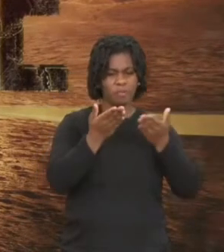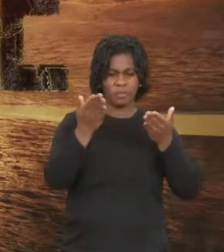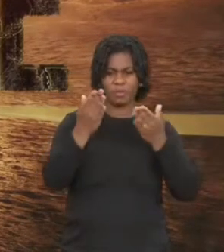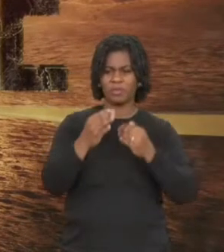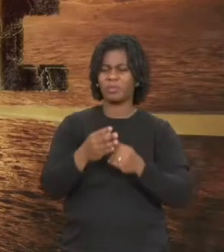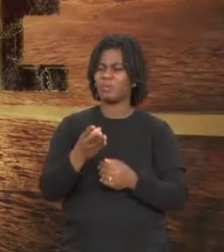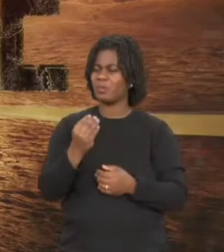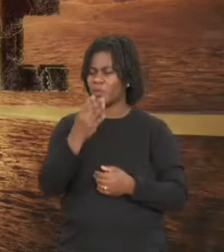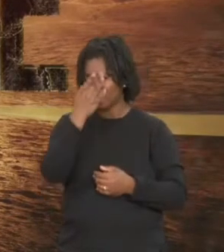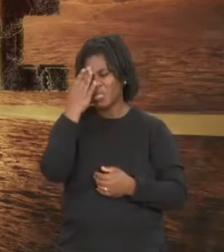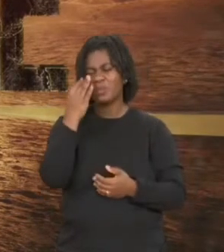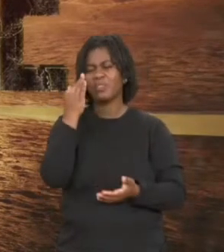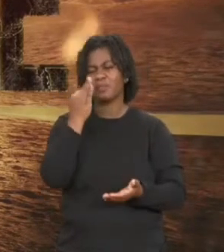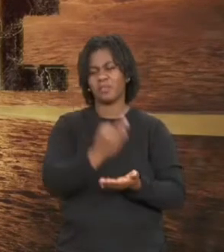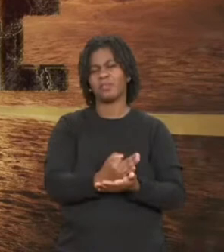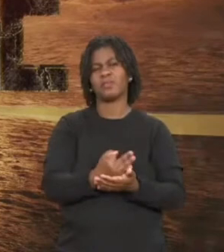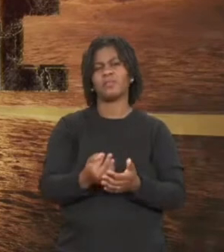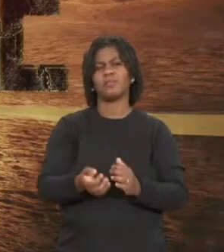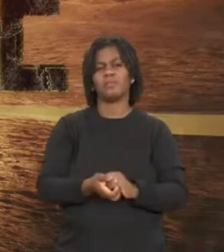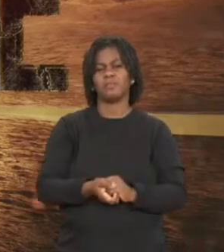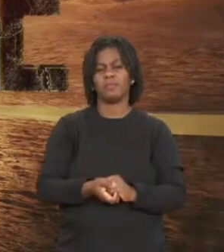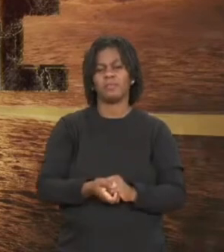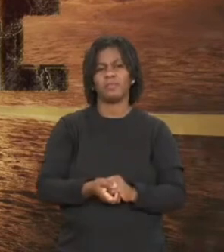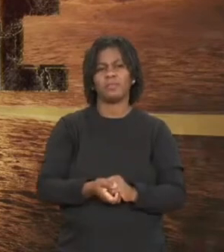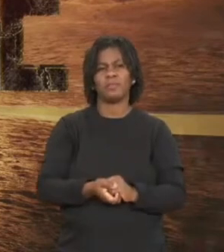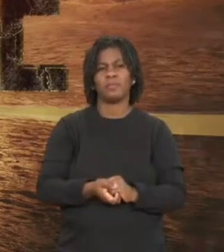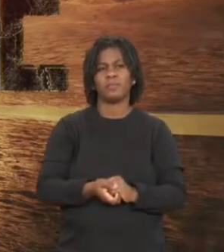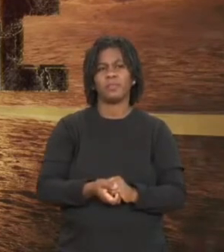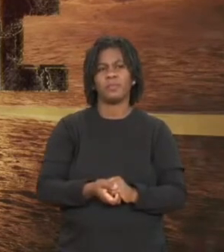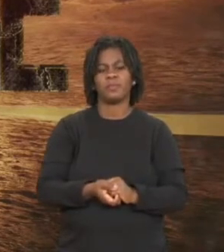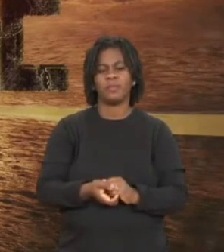escadaria aqui. Leva a ceia.